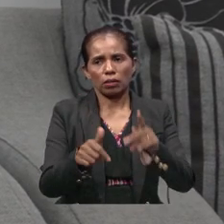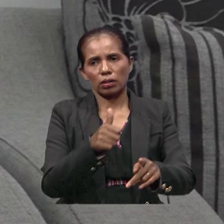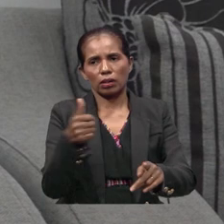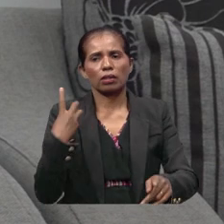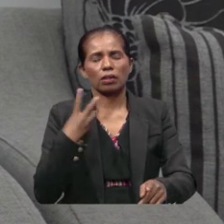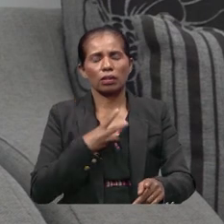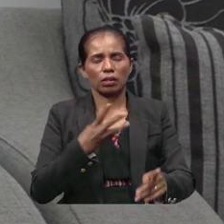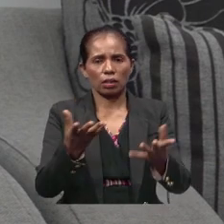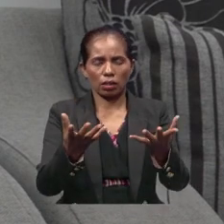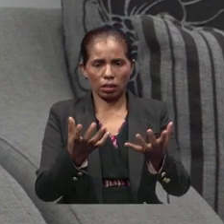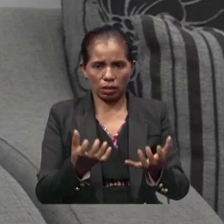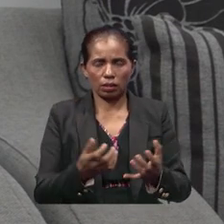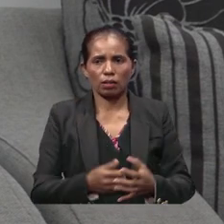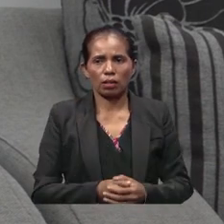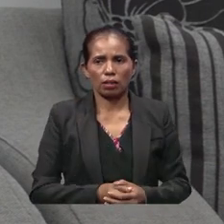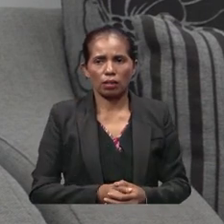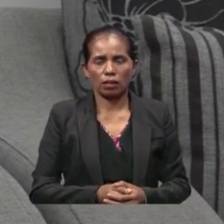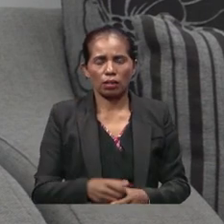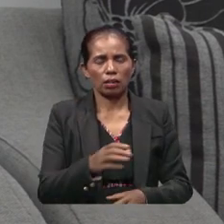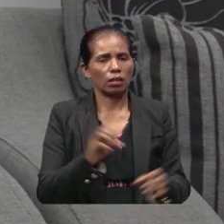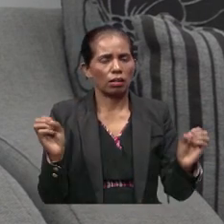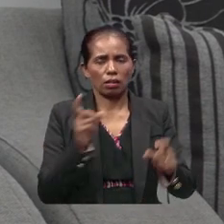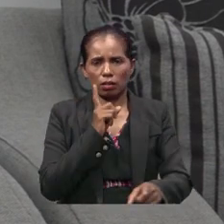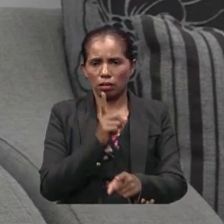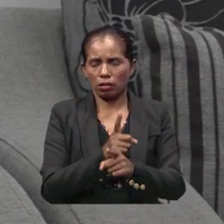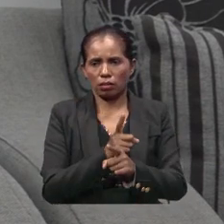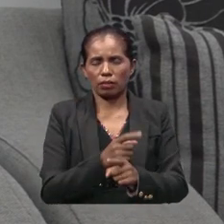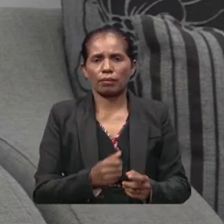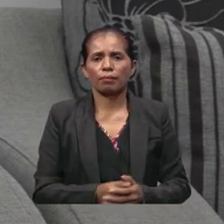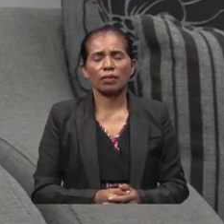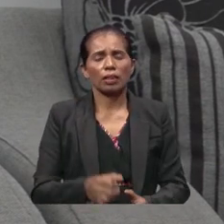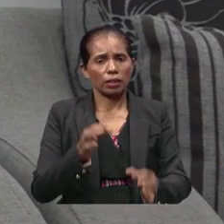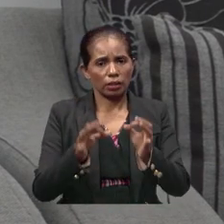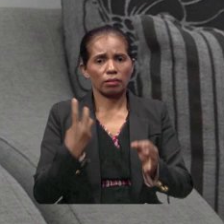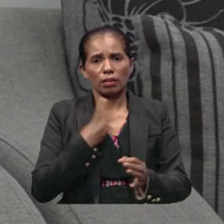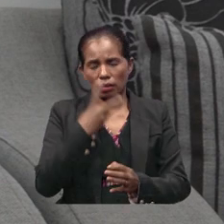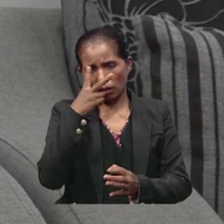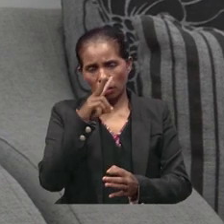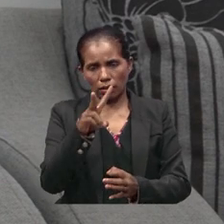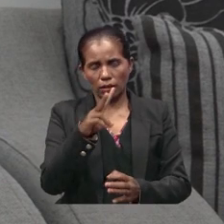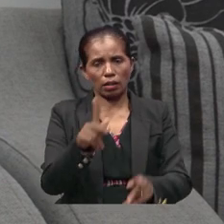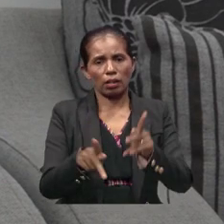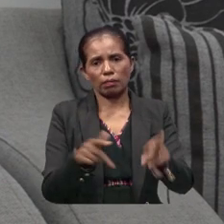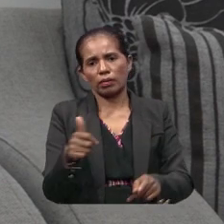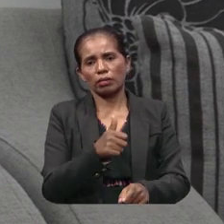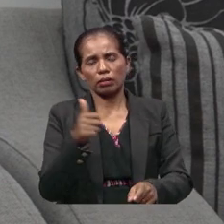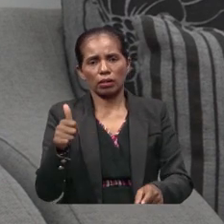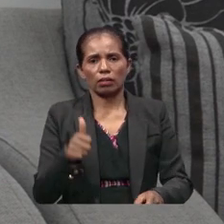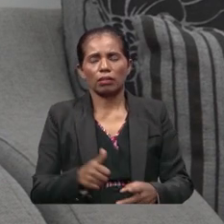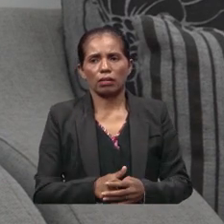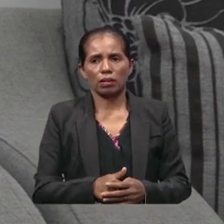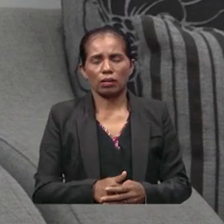ten intereses agora ne egoismo agora se i tare kata ke ema se ne vema ka